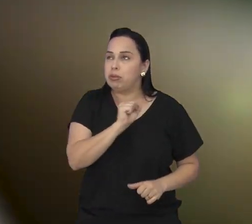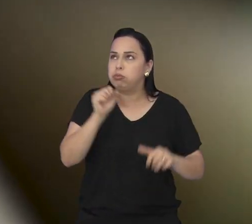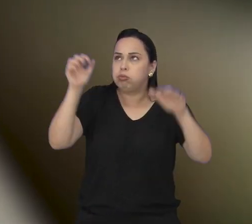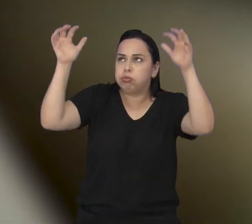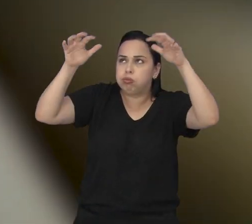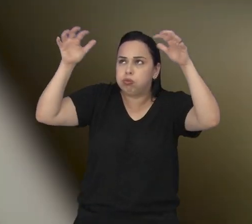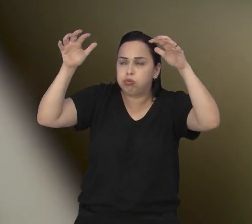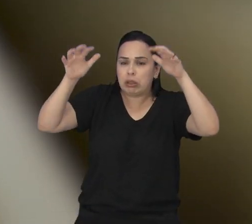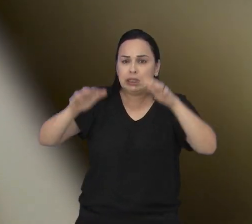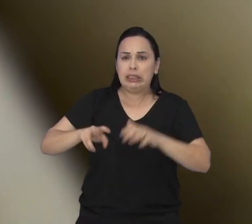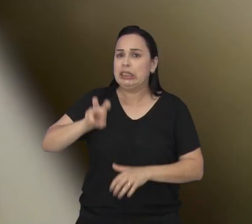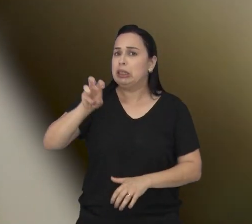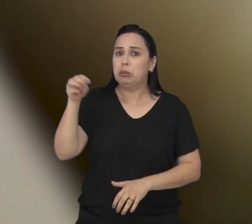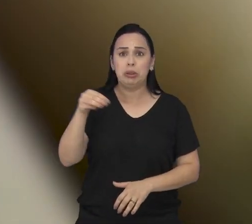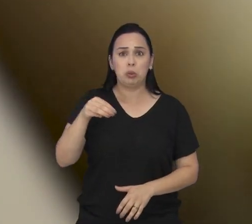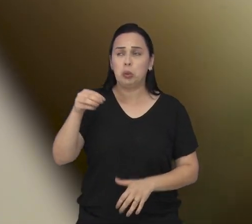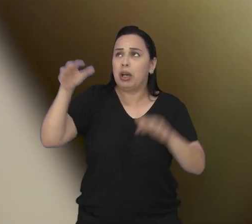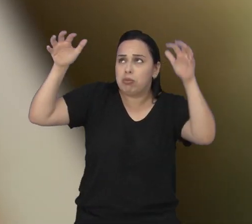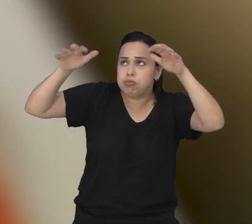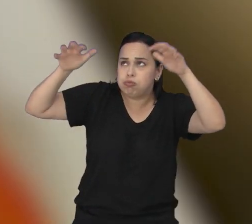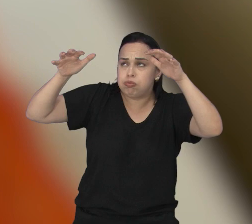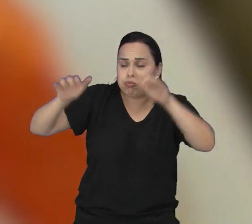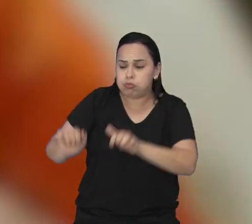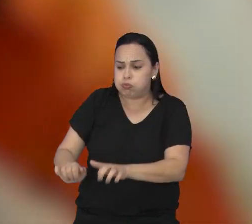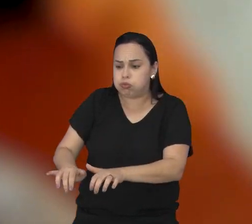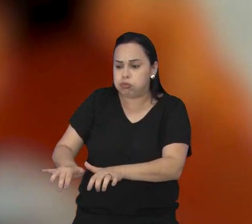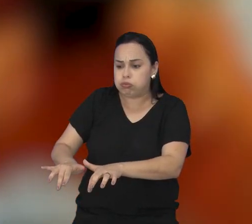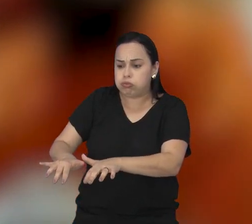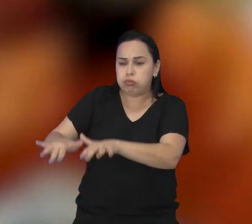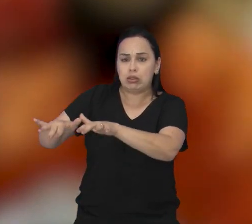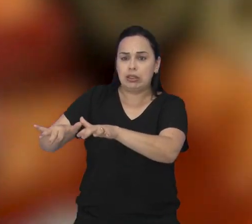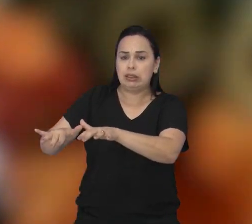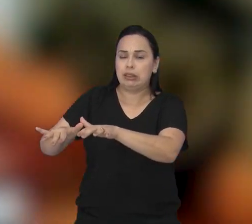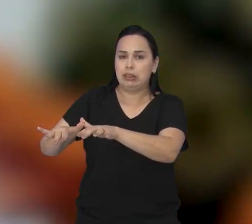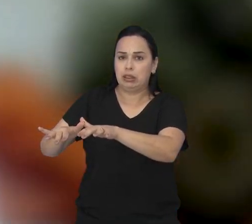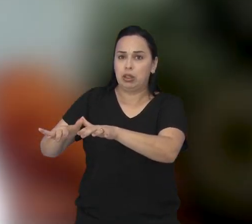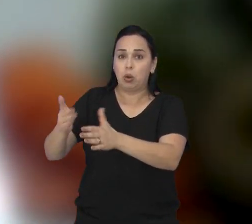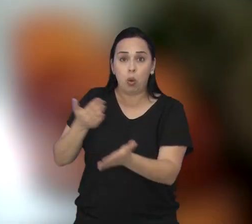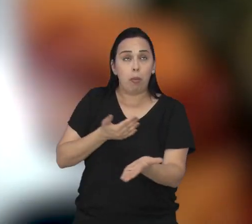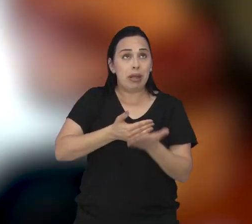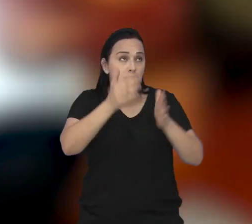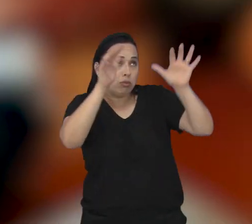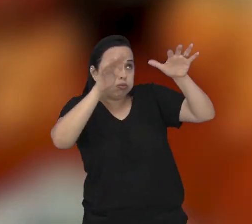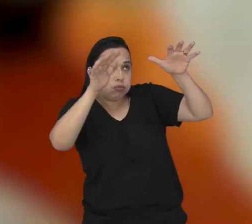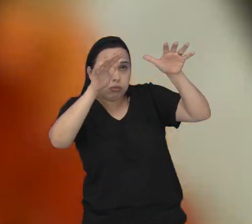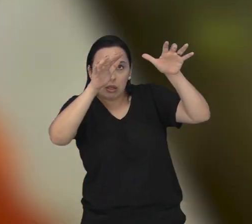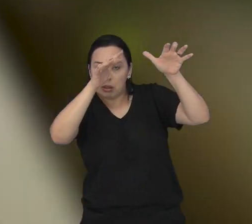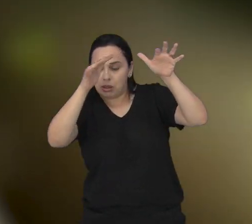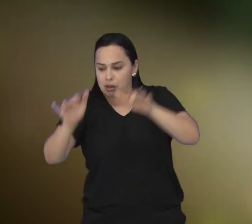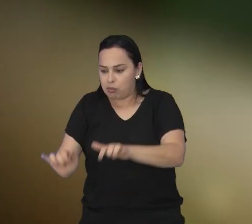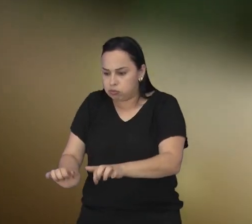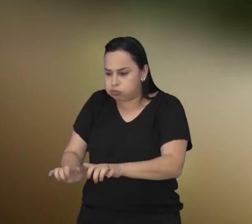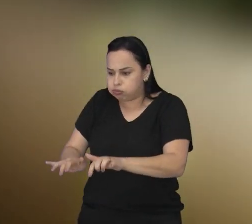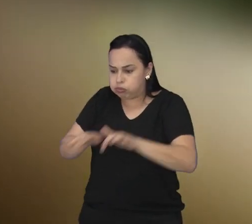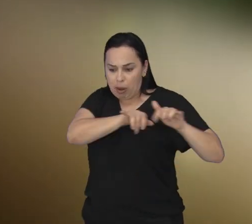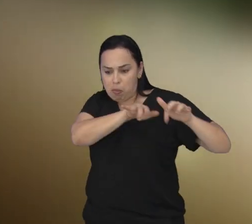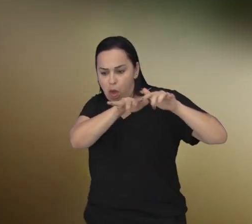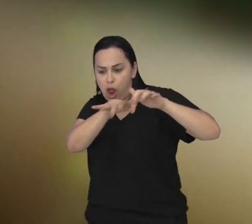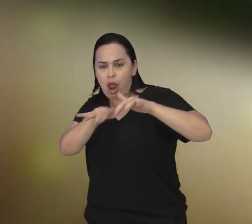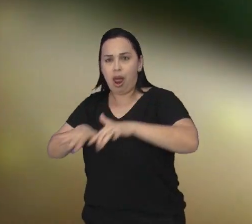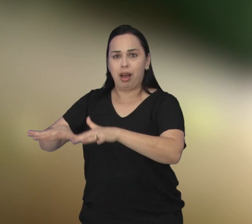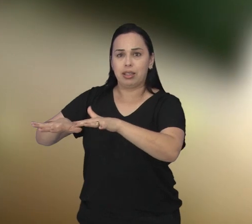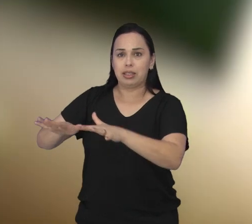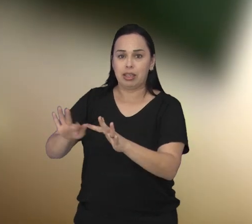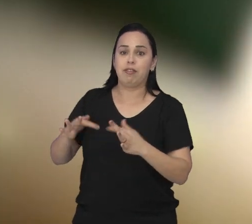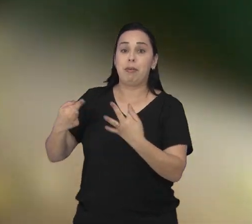tudo muito rápido, no máximo 5 minutos. Esse foi o tempo que se passou desde o início da chuva até a